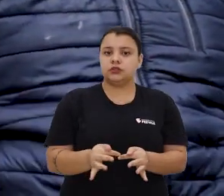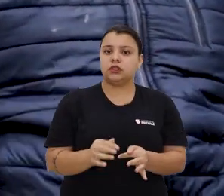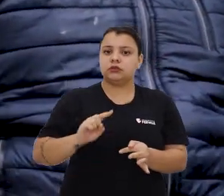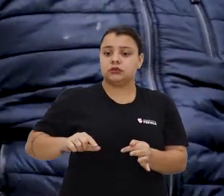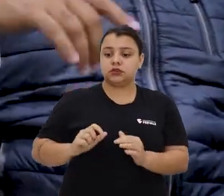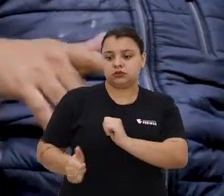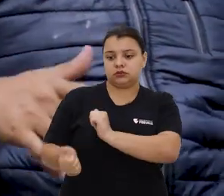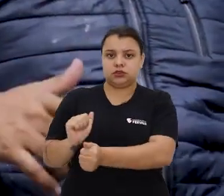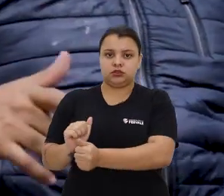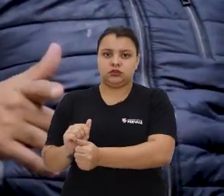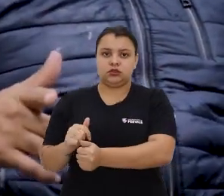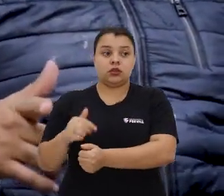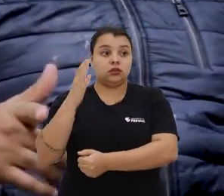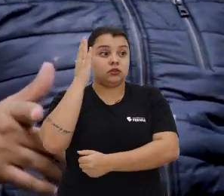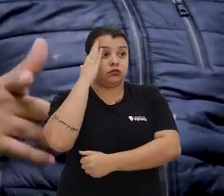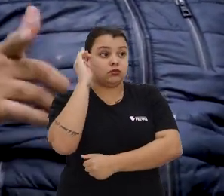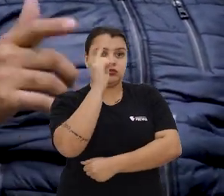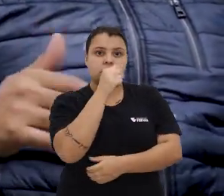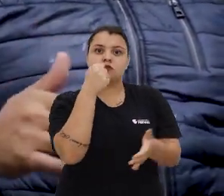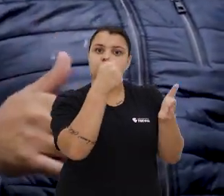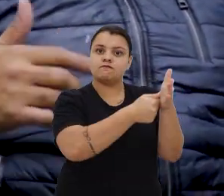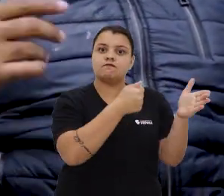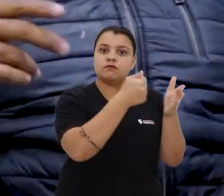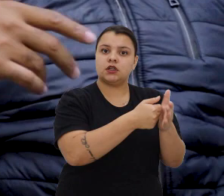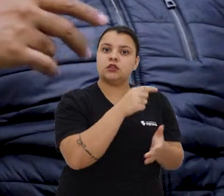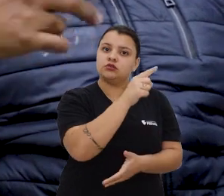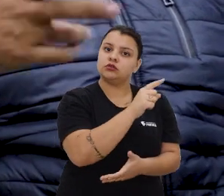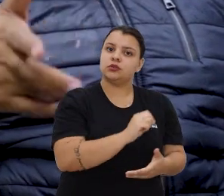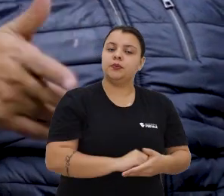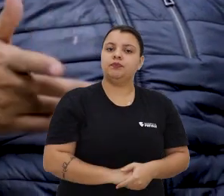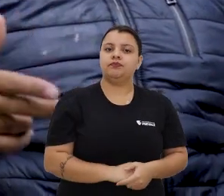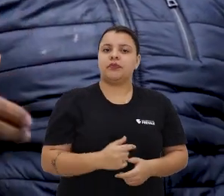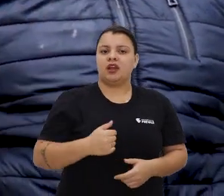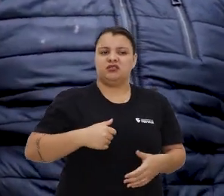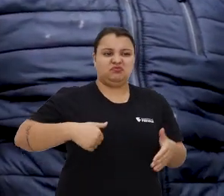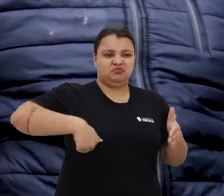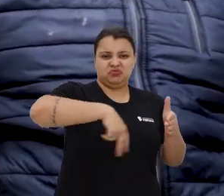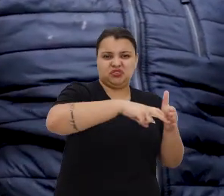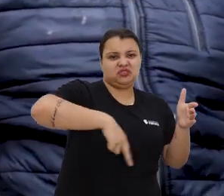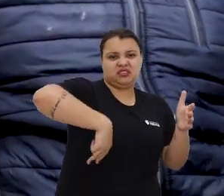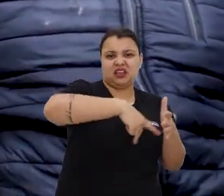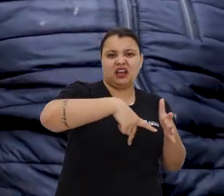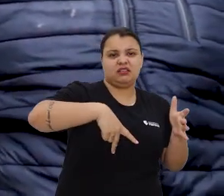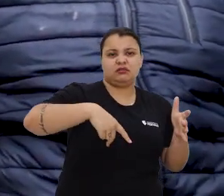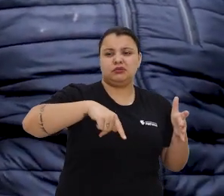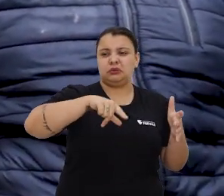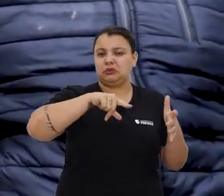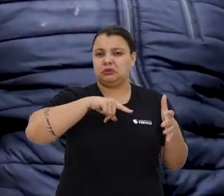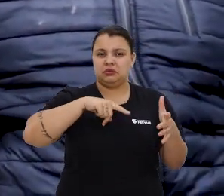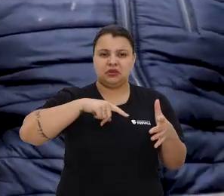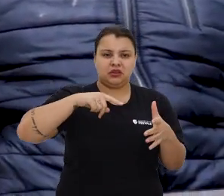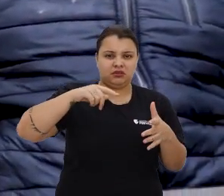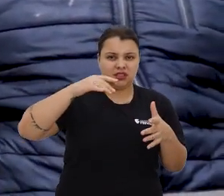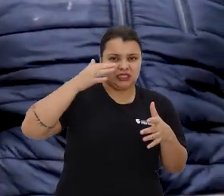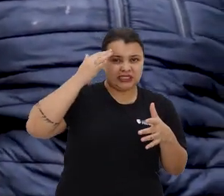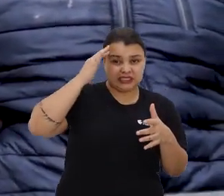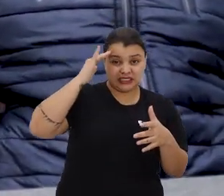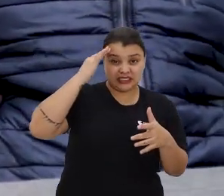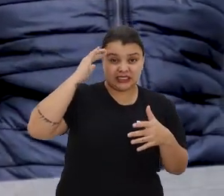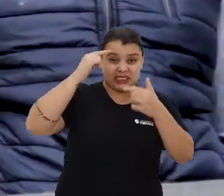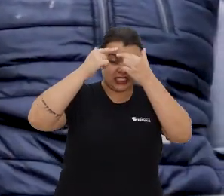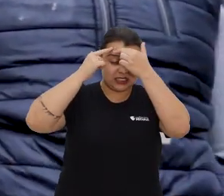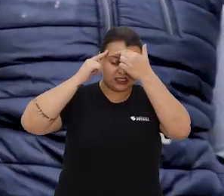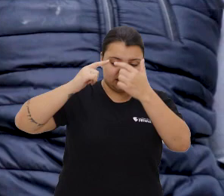rodada, nós soubemos que ele tinha sido agredido, né? Tinham chutado ele no chão. Teve uma fratura